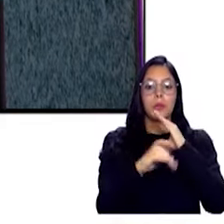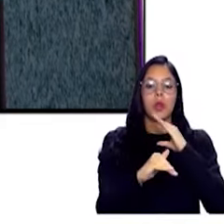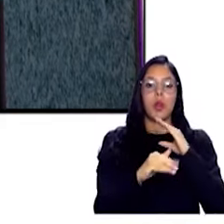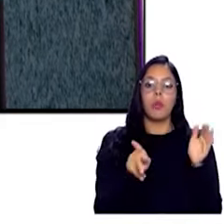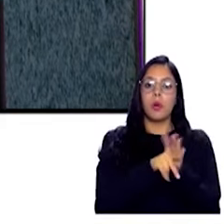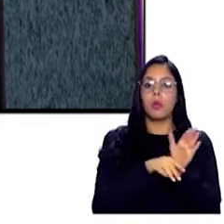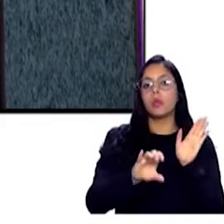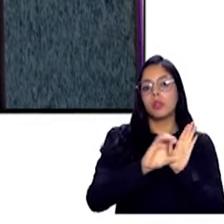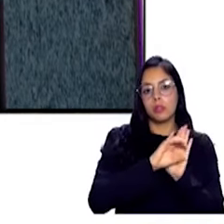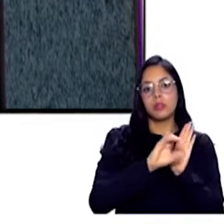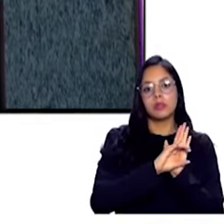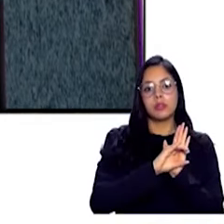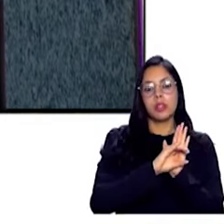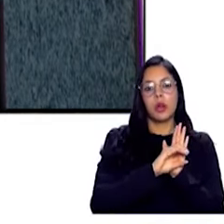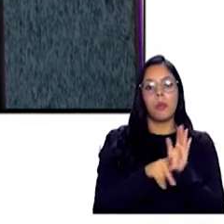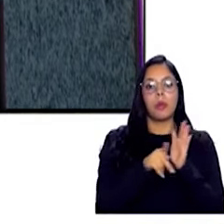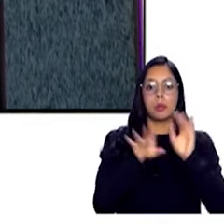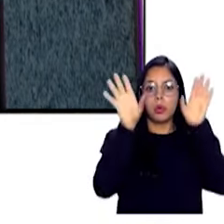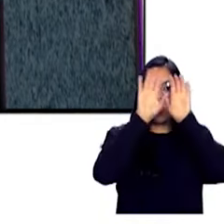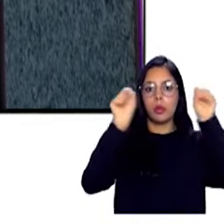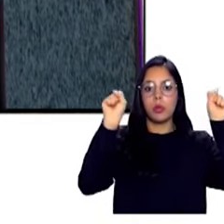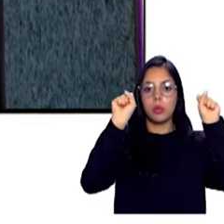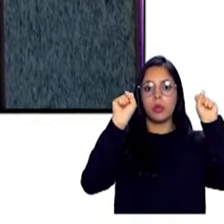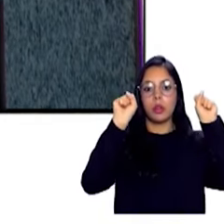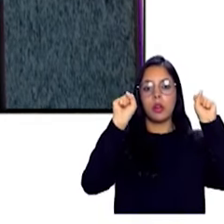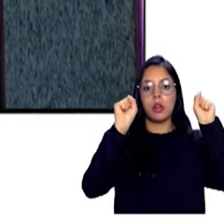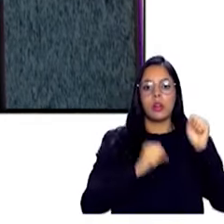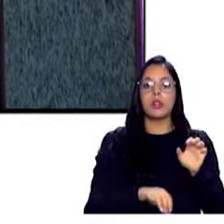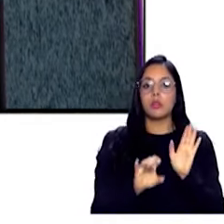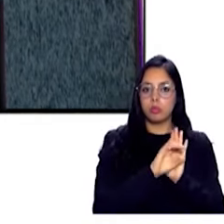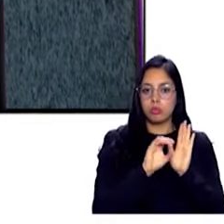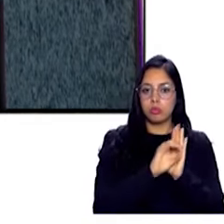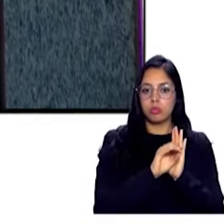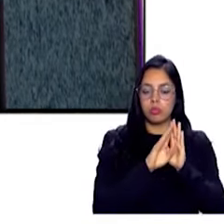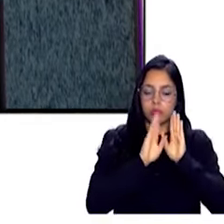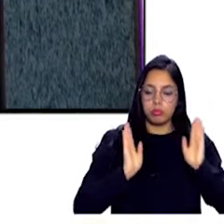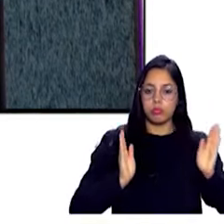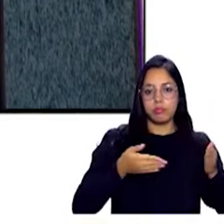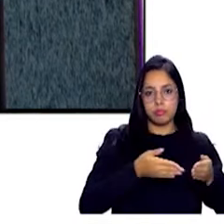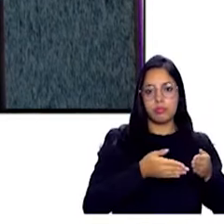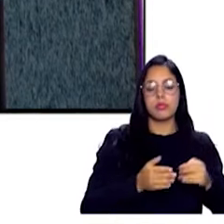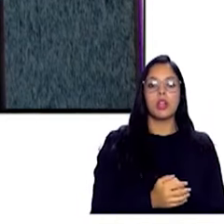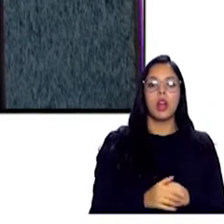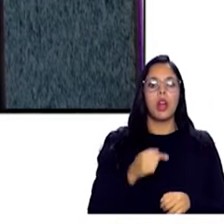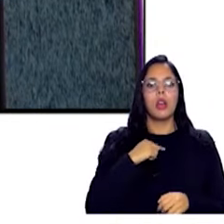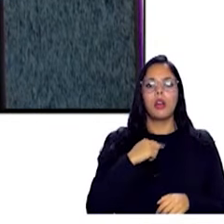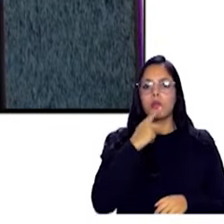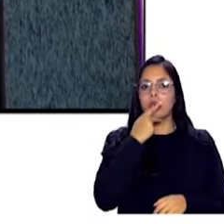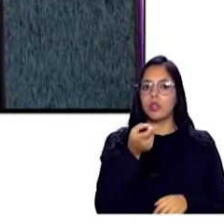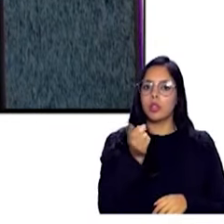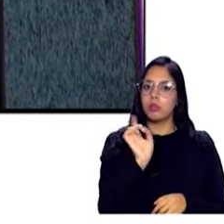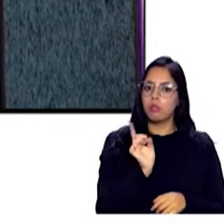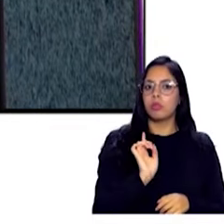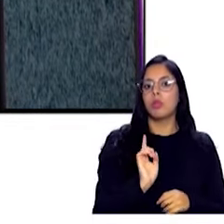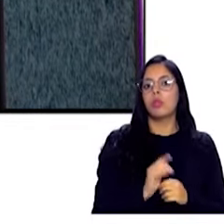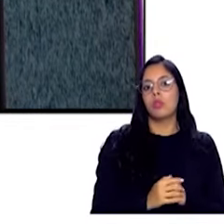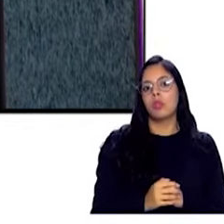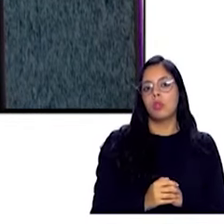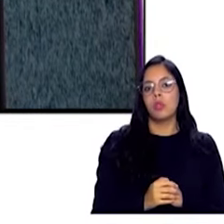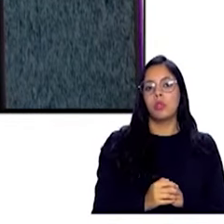constitucional para o tribunal constitucional eu não estou dizendo que